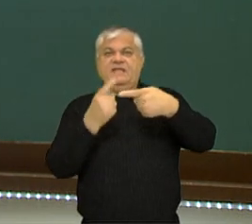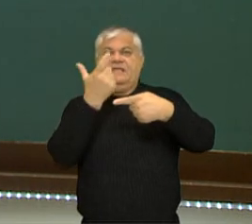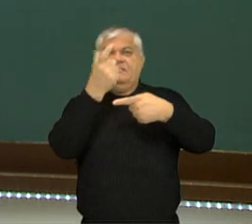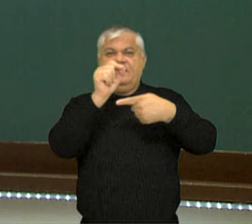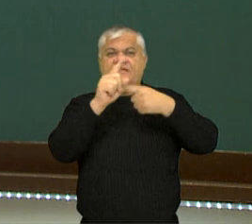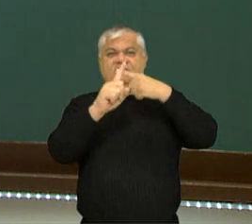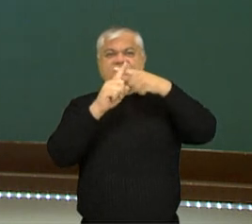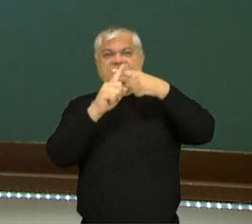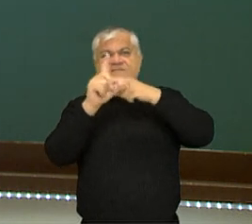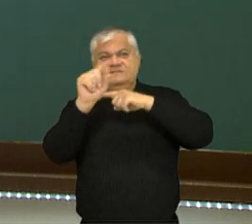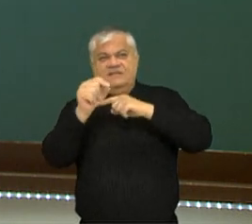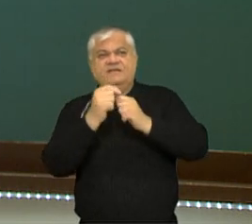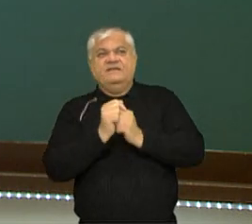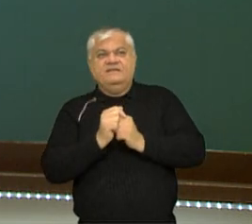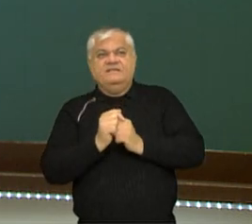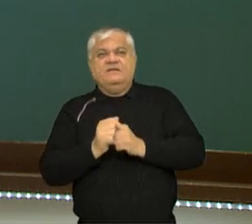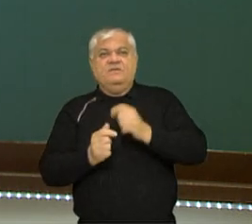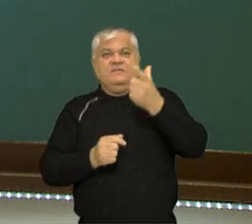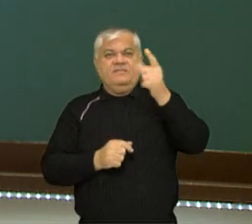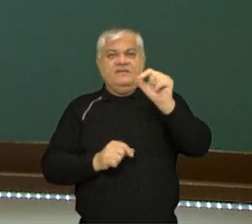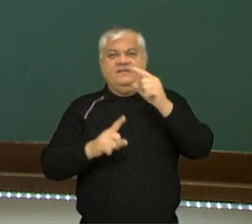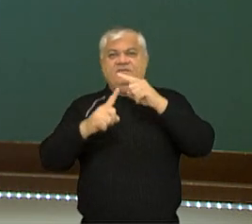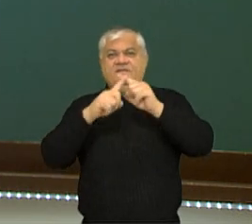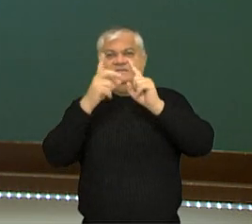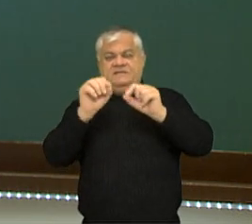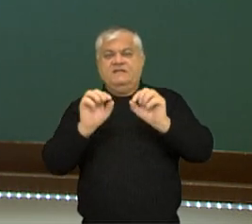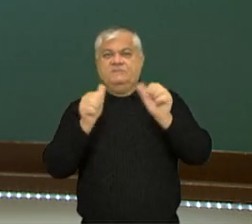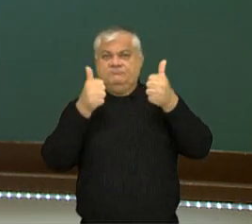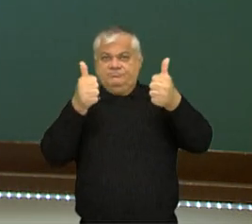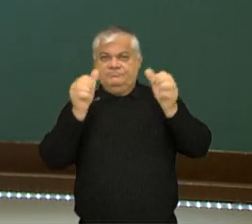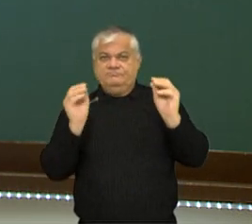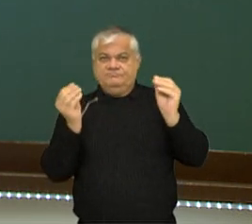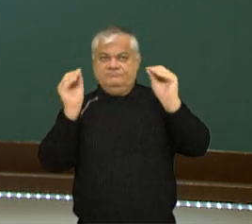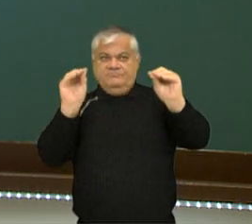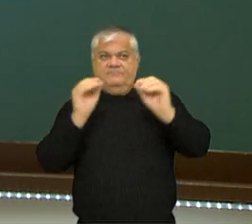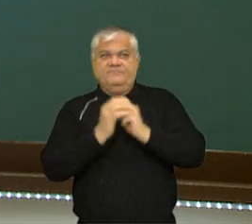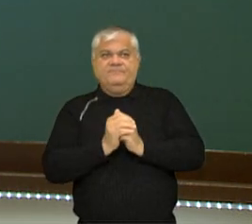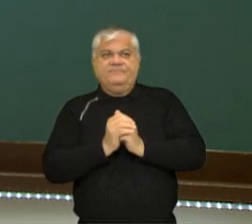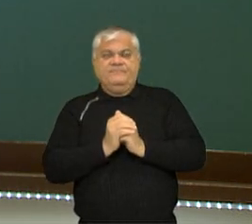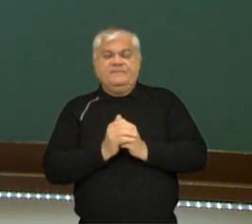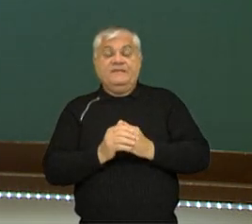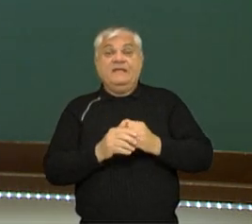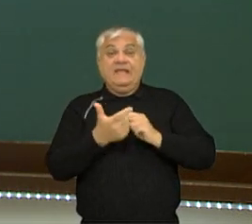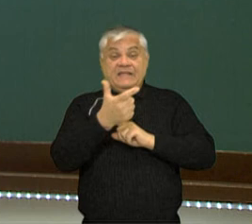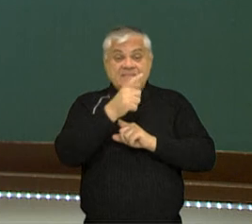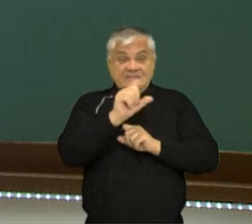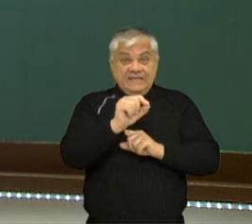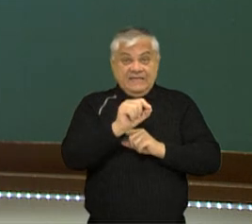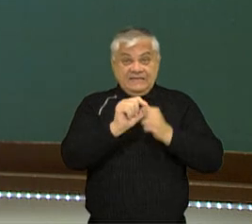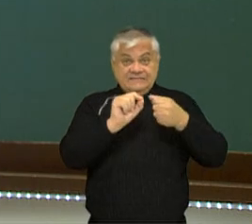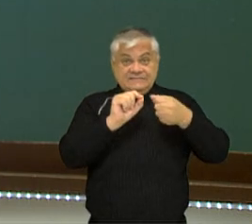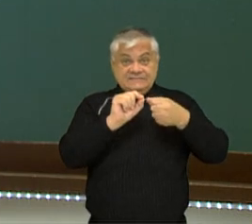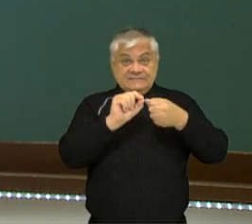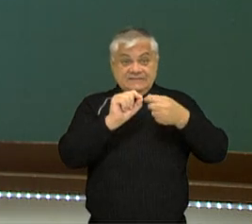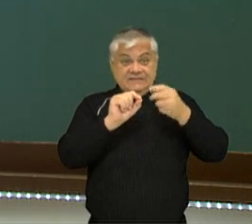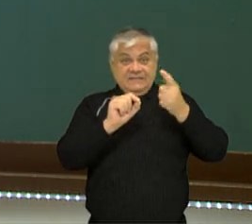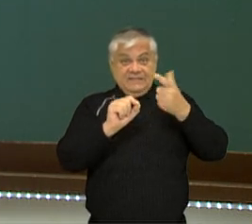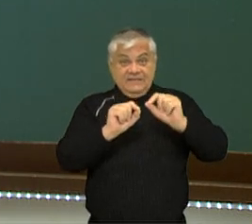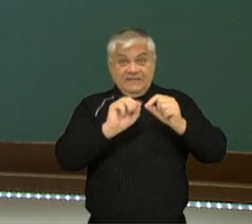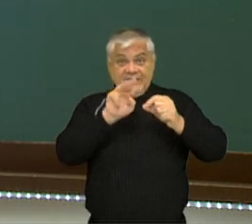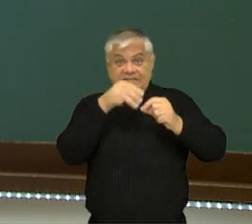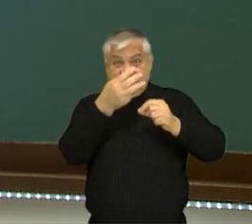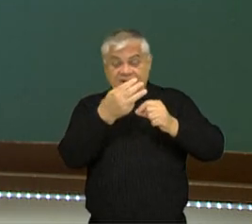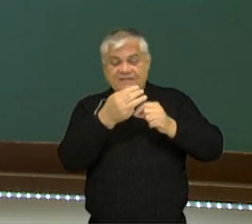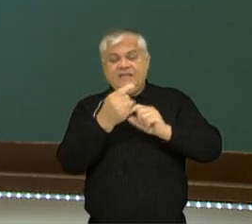10? Isso mesmo, então eu coloquei 10 vezes 10. E 10 ao cubo não é a mesma coisa que 10 vezes